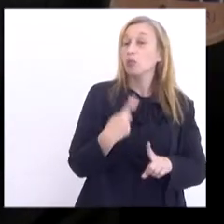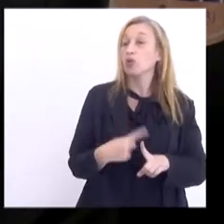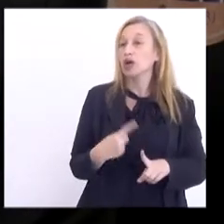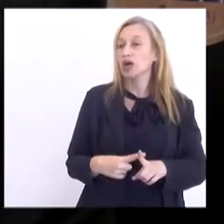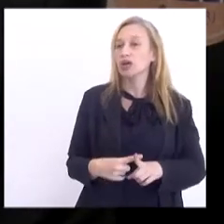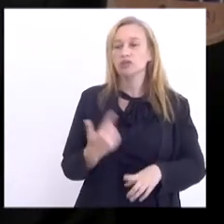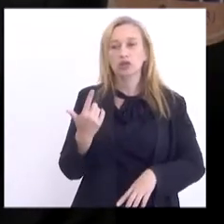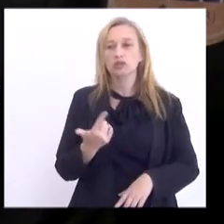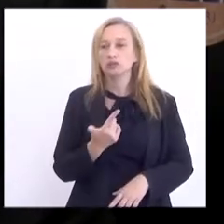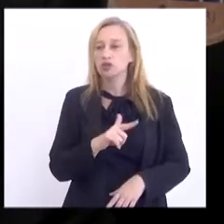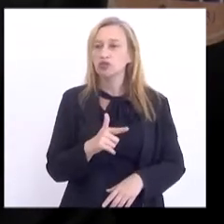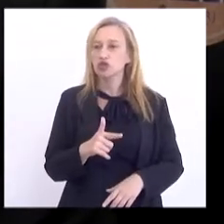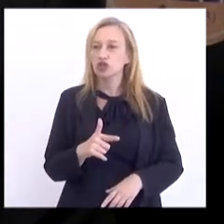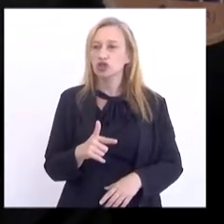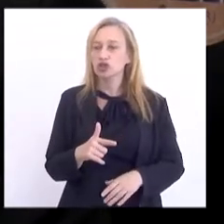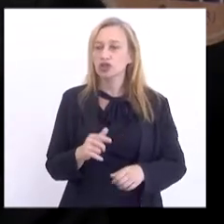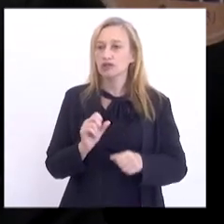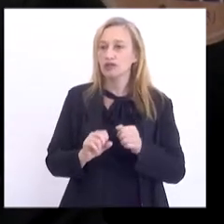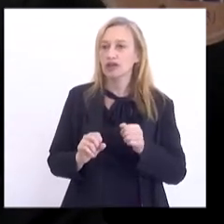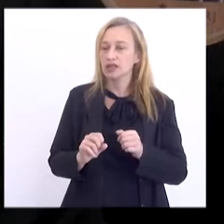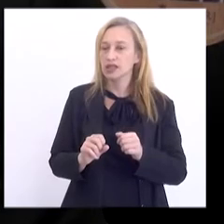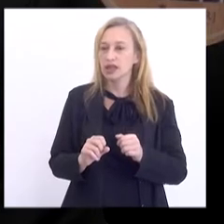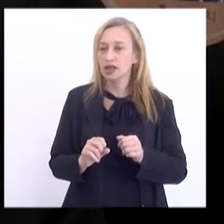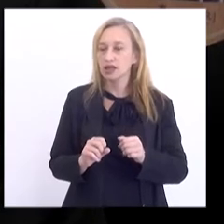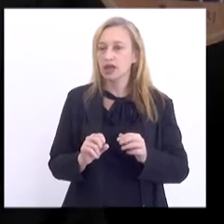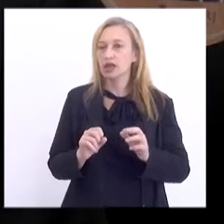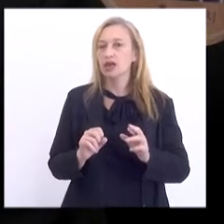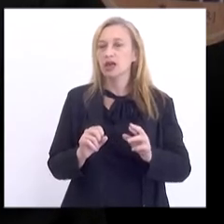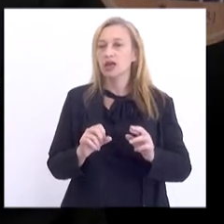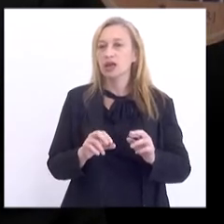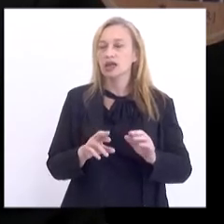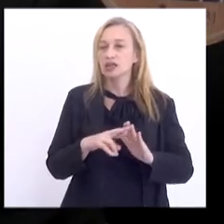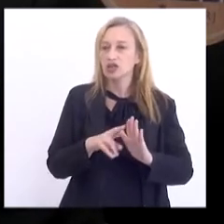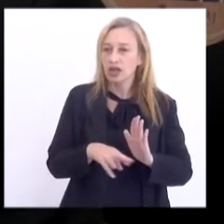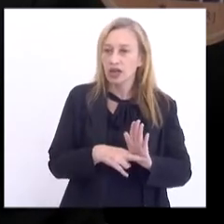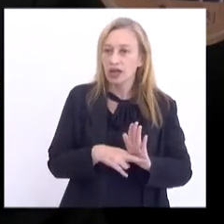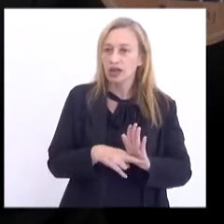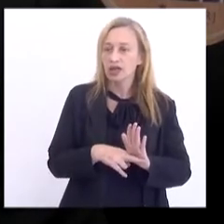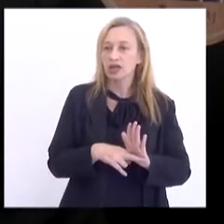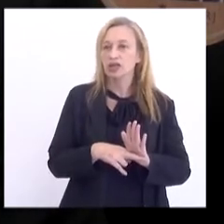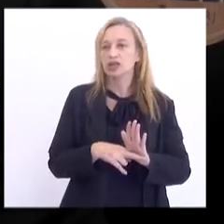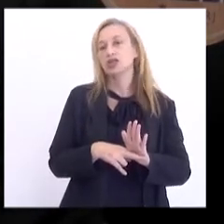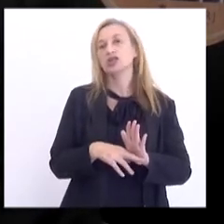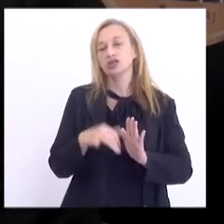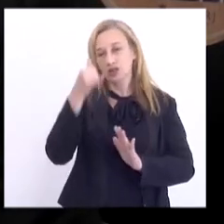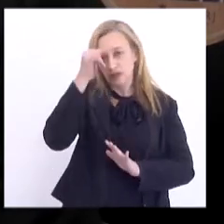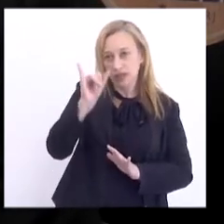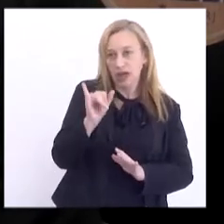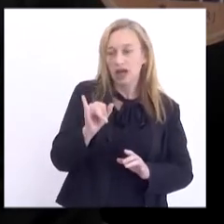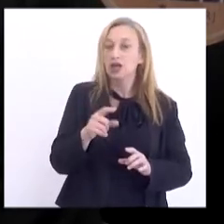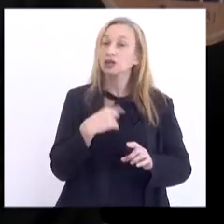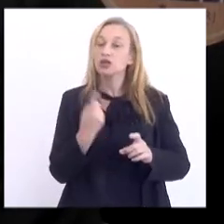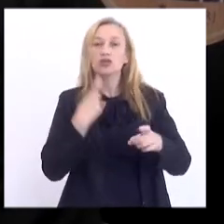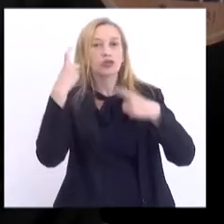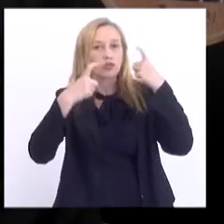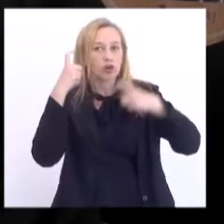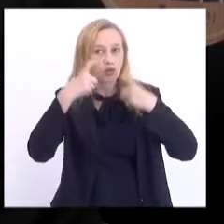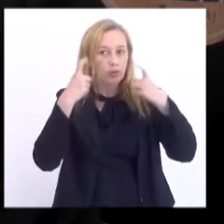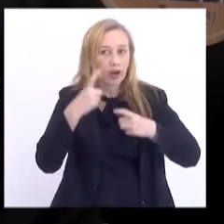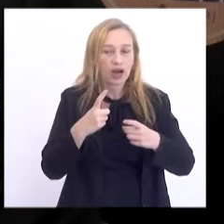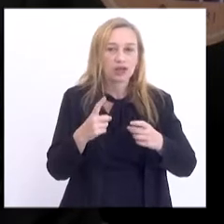não tinha esse hábito de fazer essa auditoria preventiva então nós preocupados com esse montante baixam esse essa